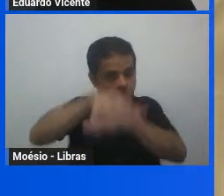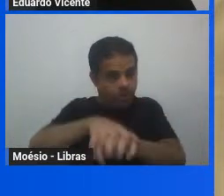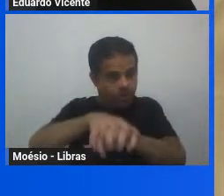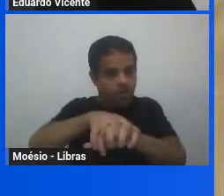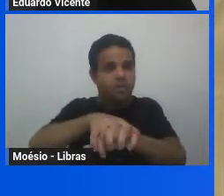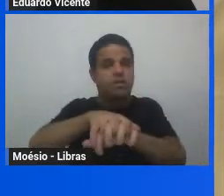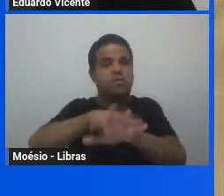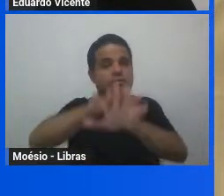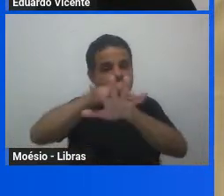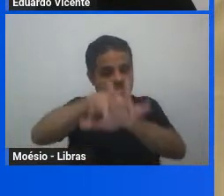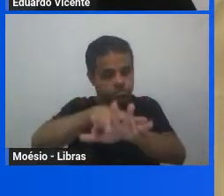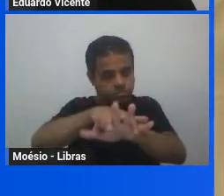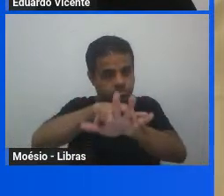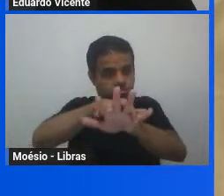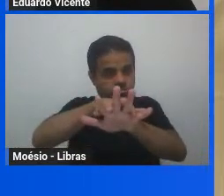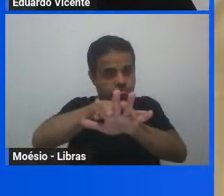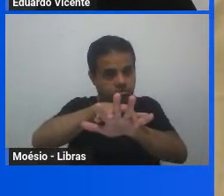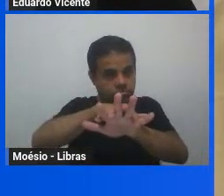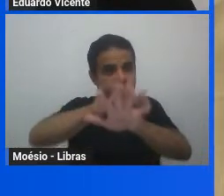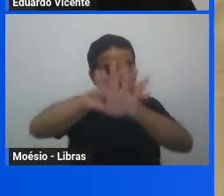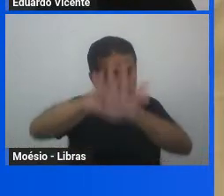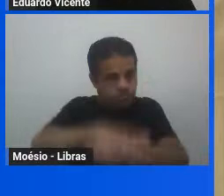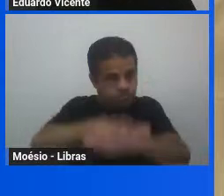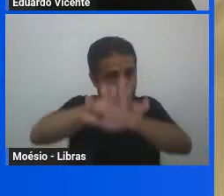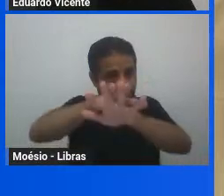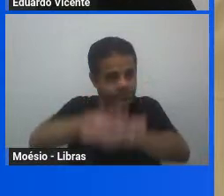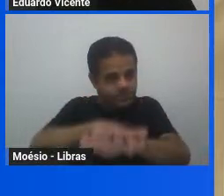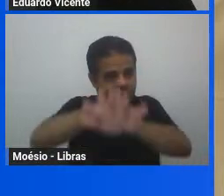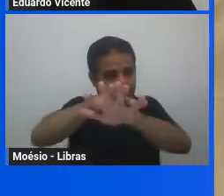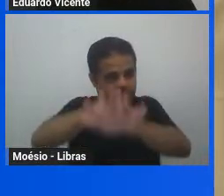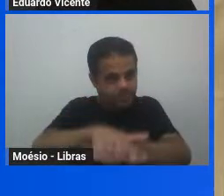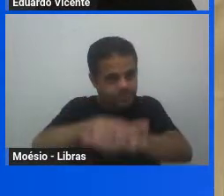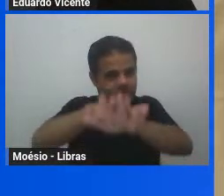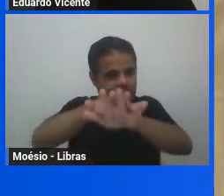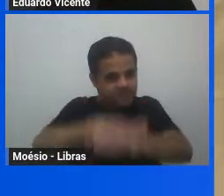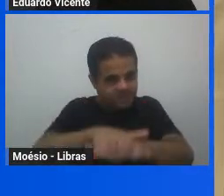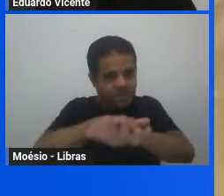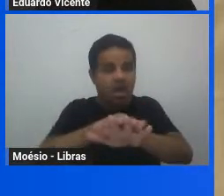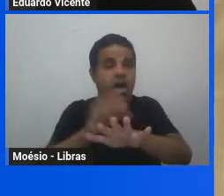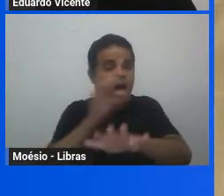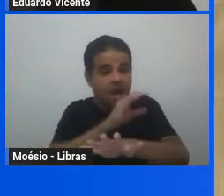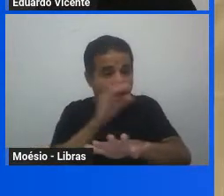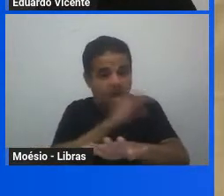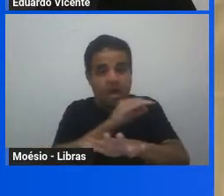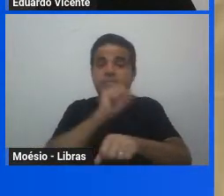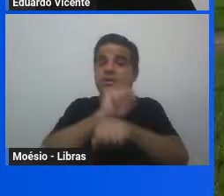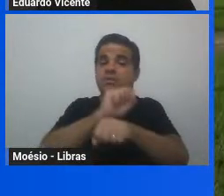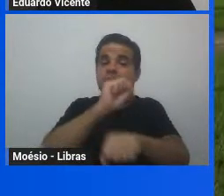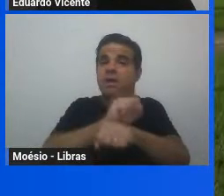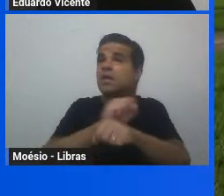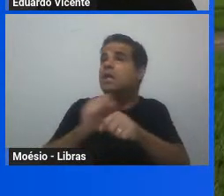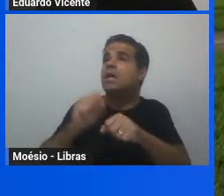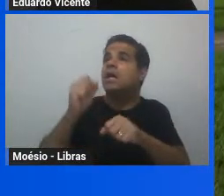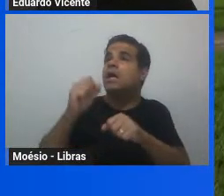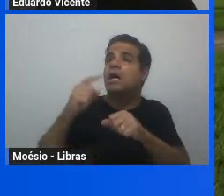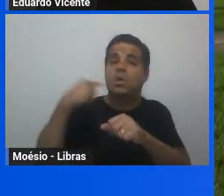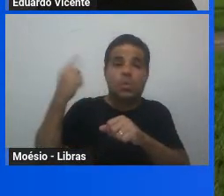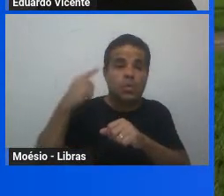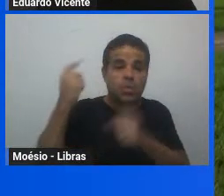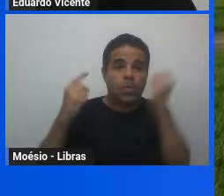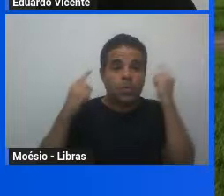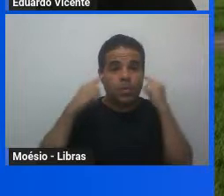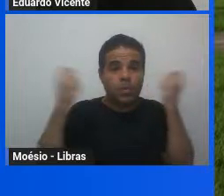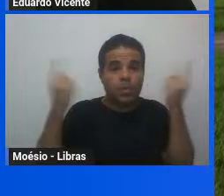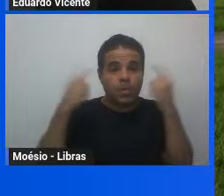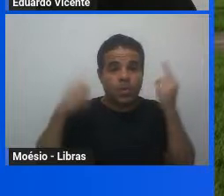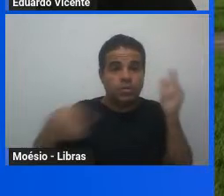primeira. Comprima com força e rapidez o centro do tórax até a chegada do socorro. É importante aplicar de 100 a